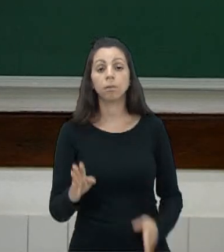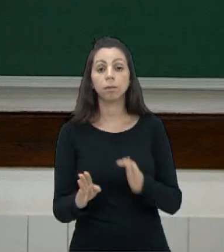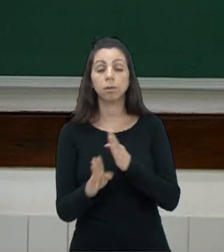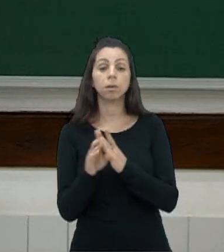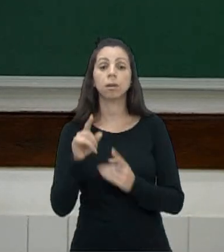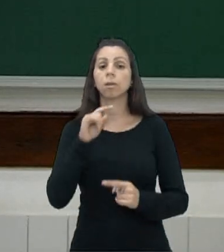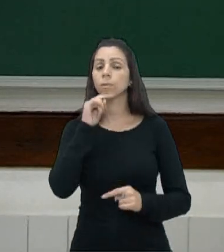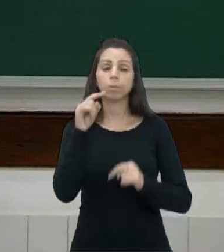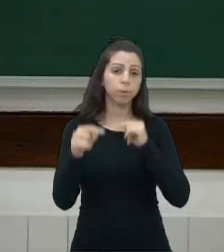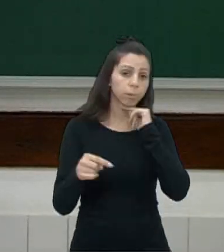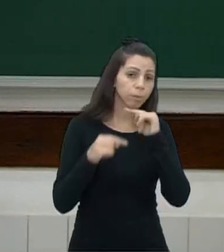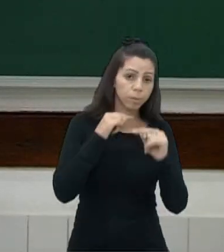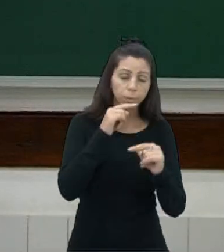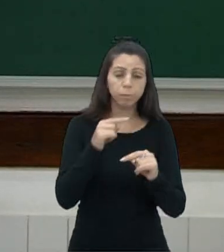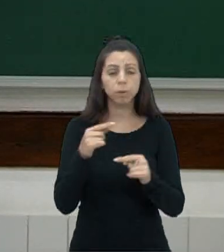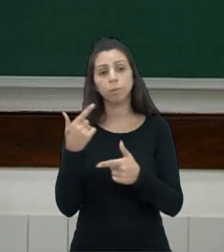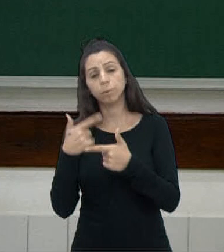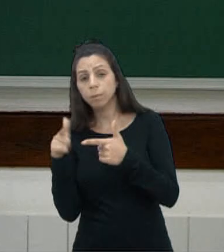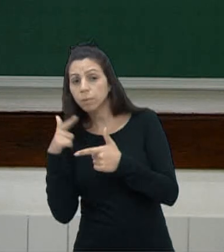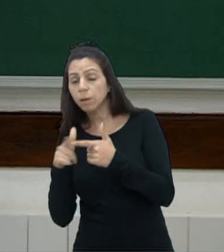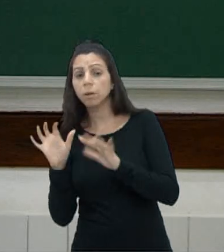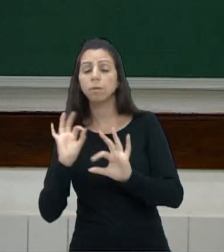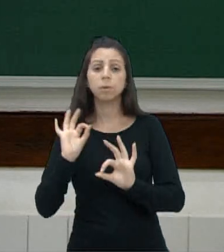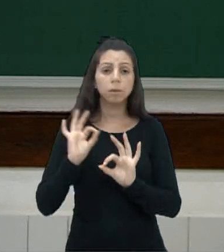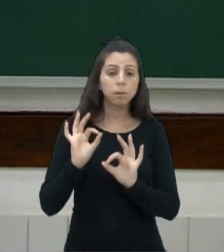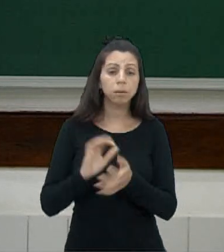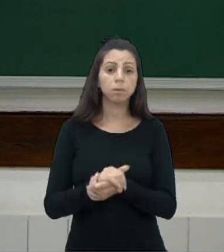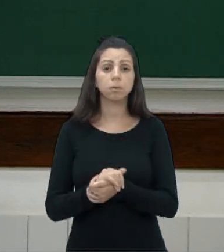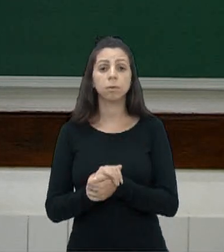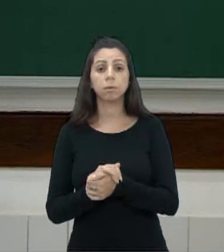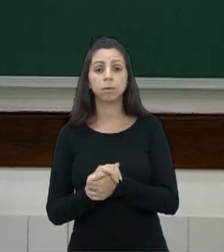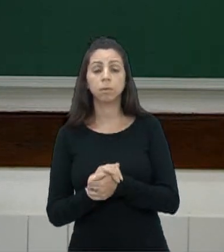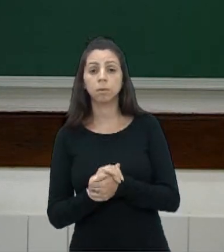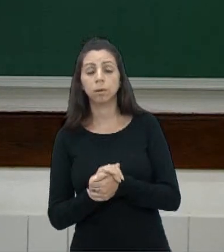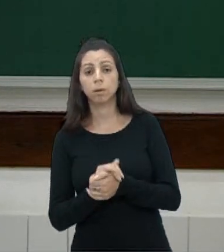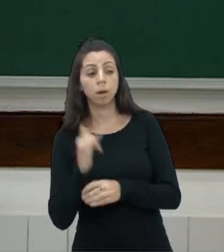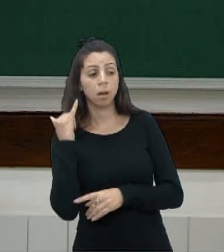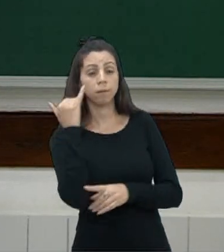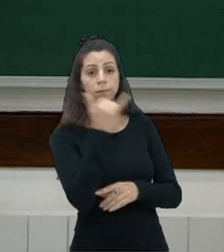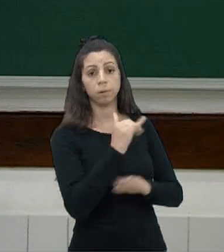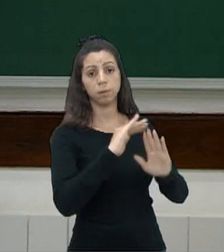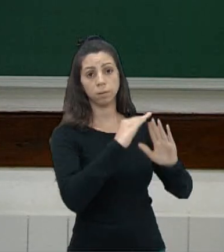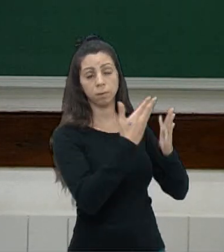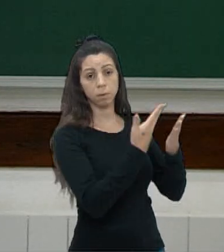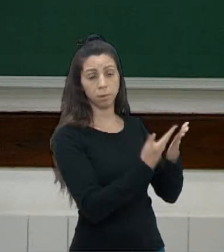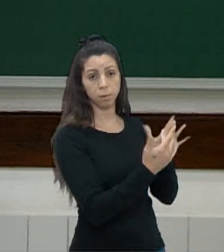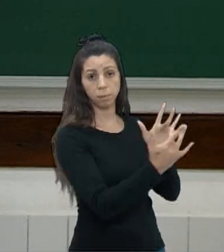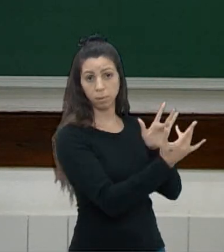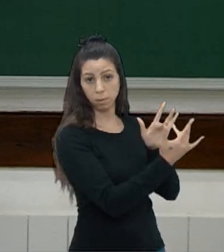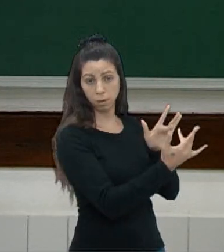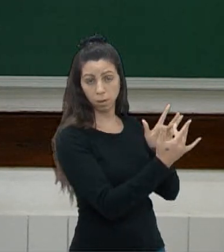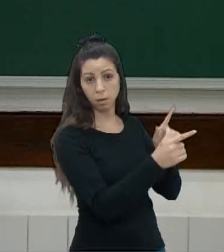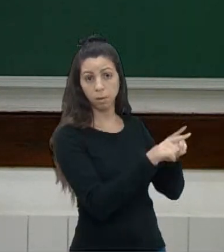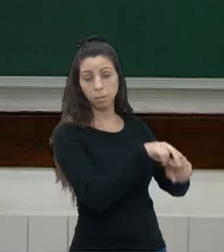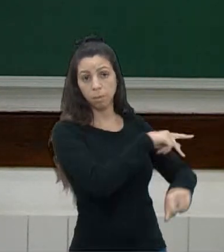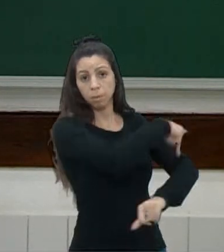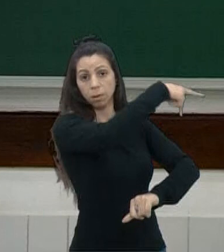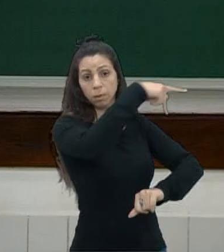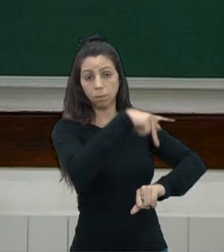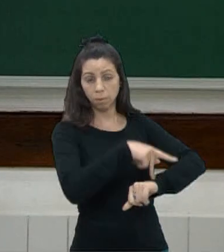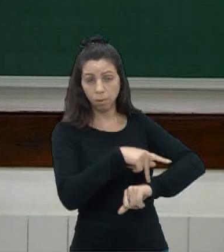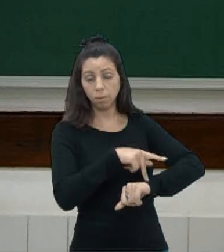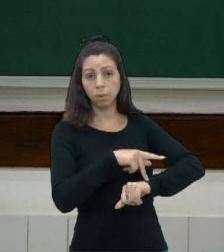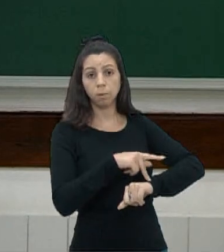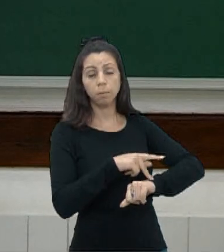alguma dificuldade, algum problema, alguma dificuldade de acesso, procure a sua escola e procure a sua equipe pedagógica para que você possa ter os